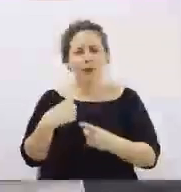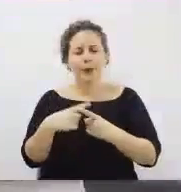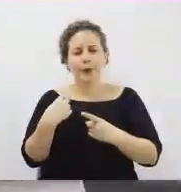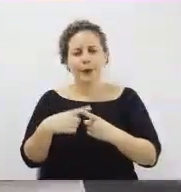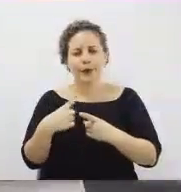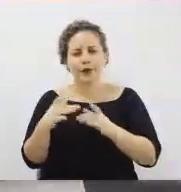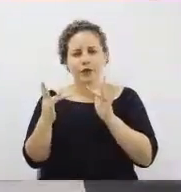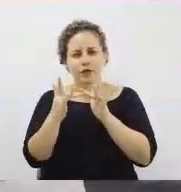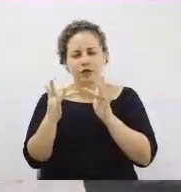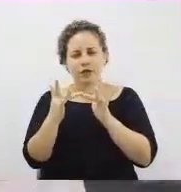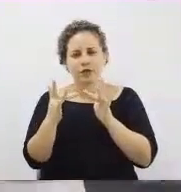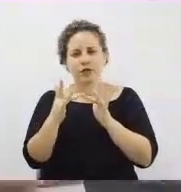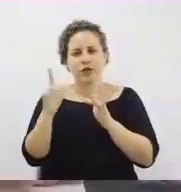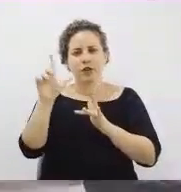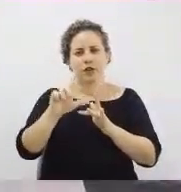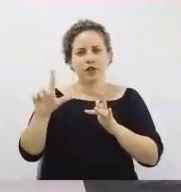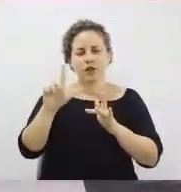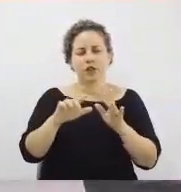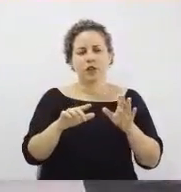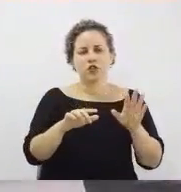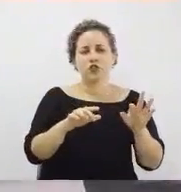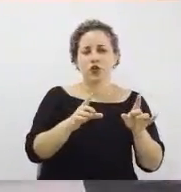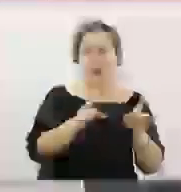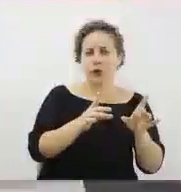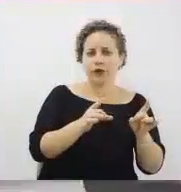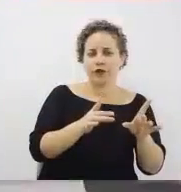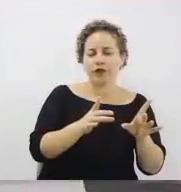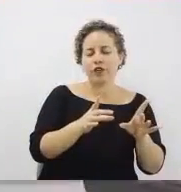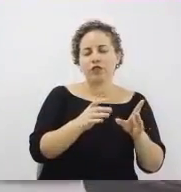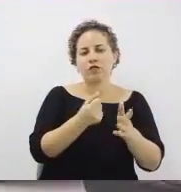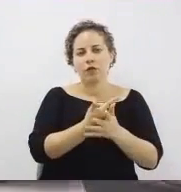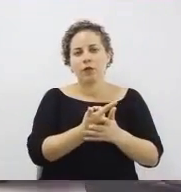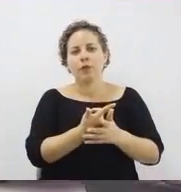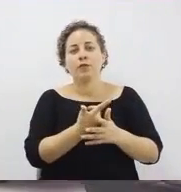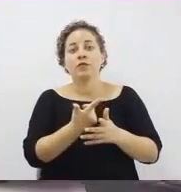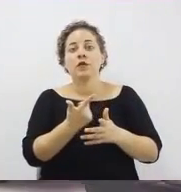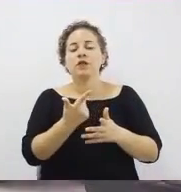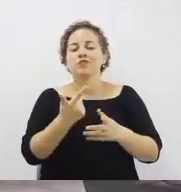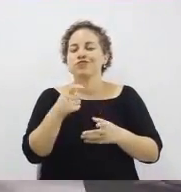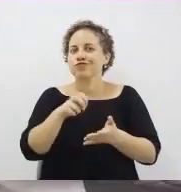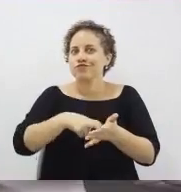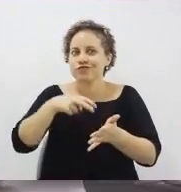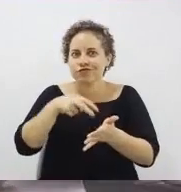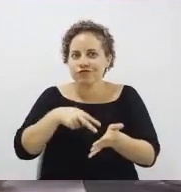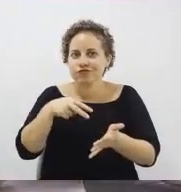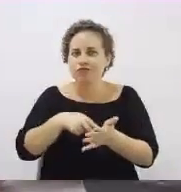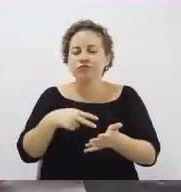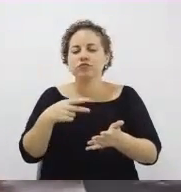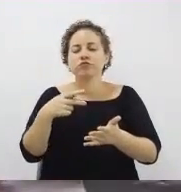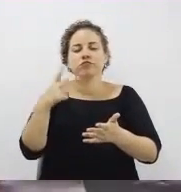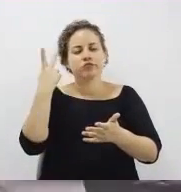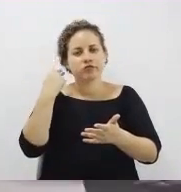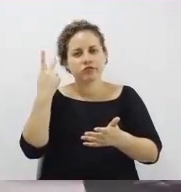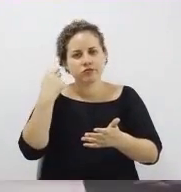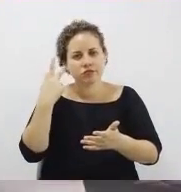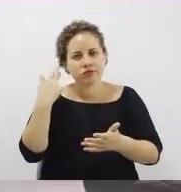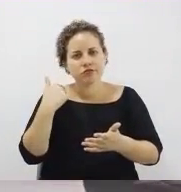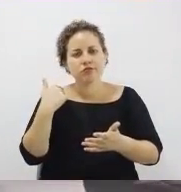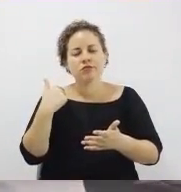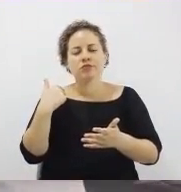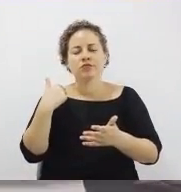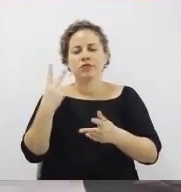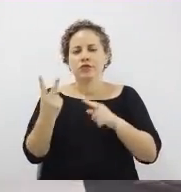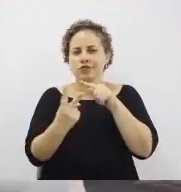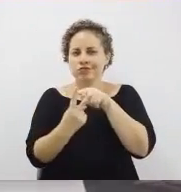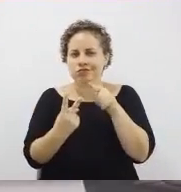relação entre logística e área comercial é intensa, muito frequente. É muito comum que nas organizações essas